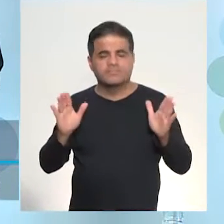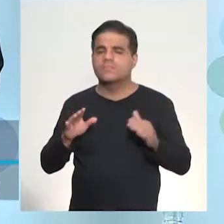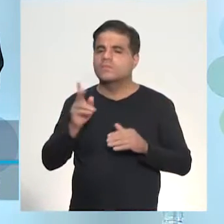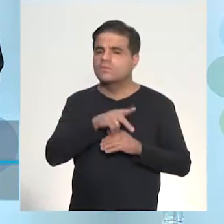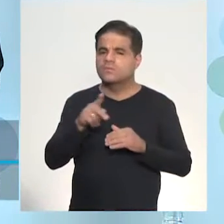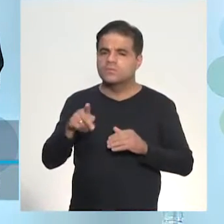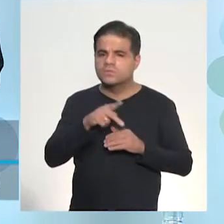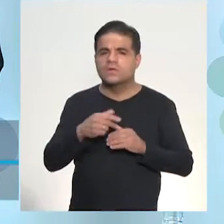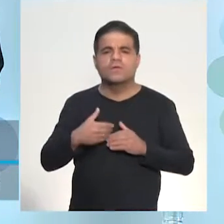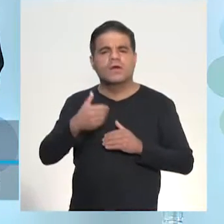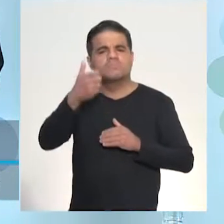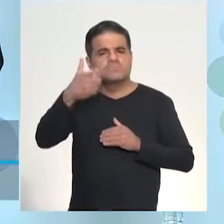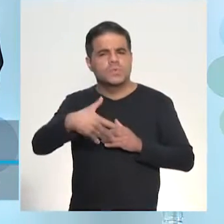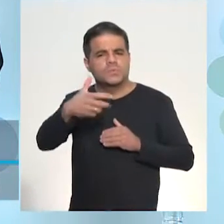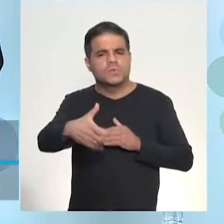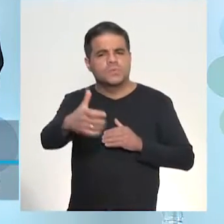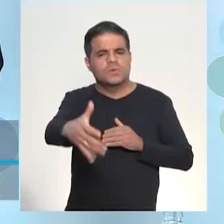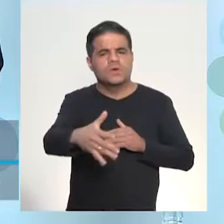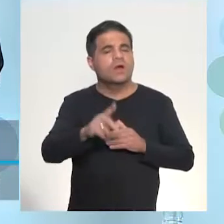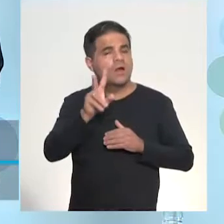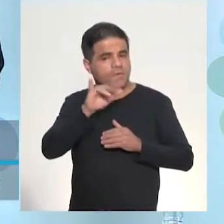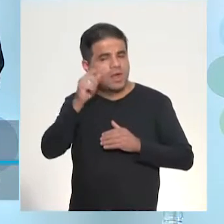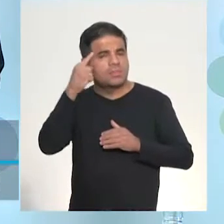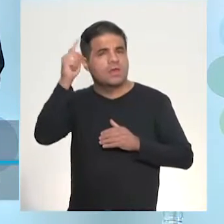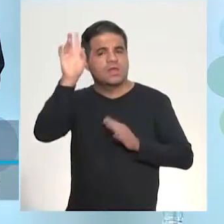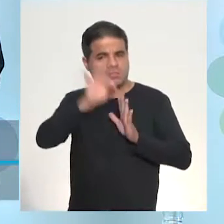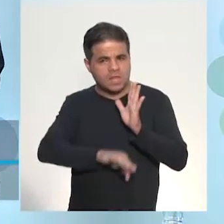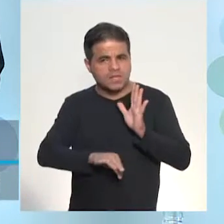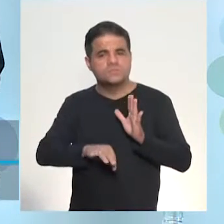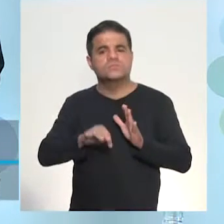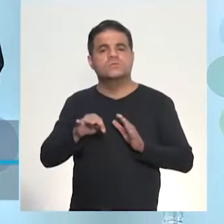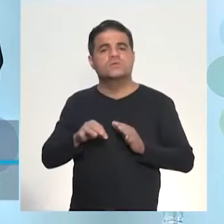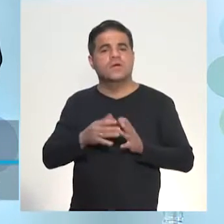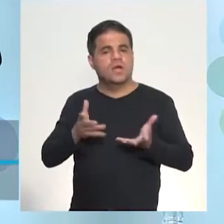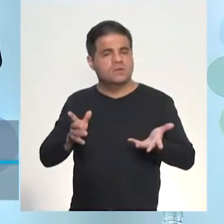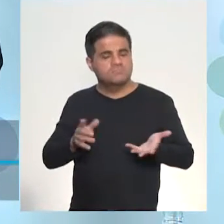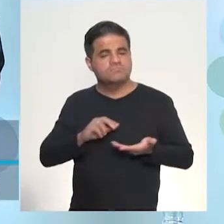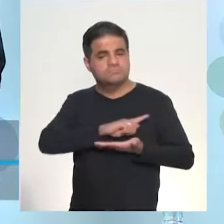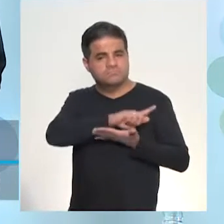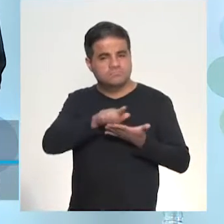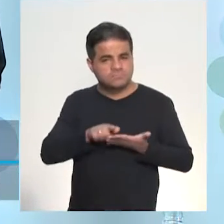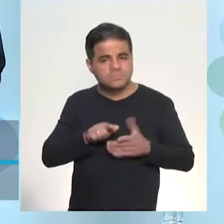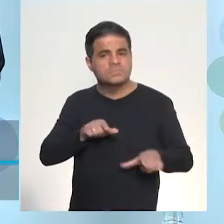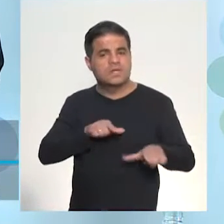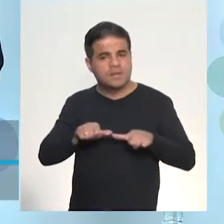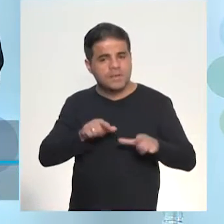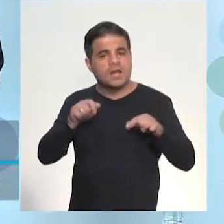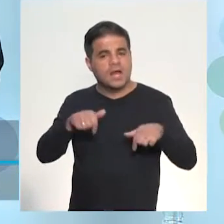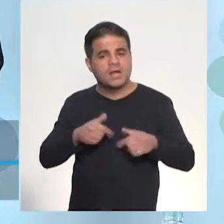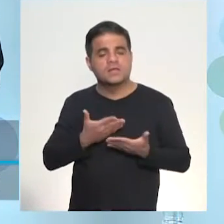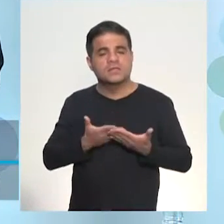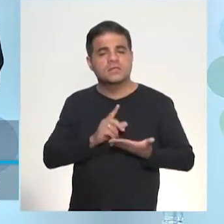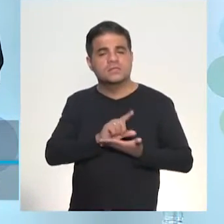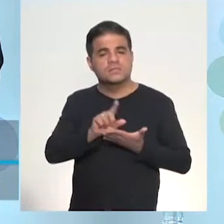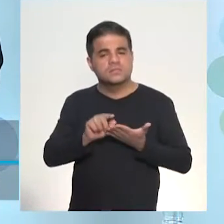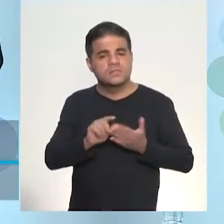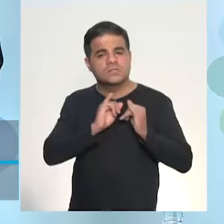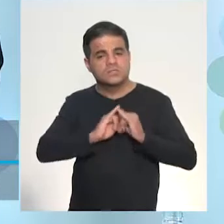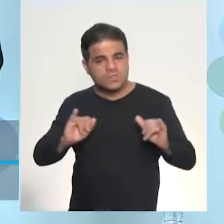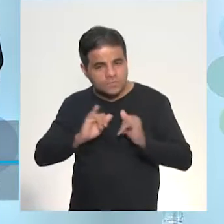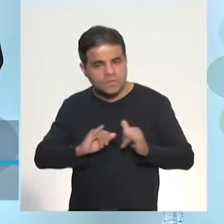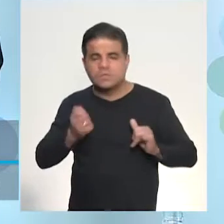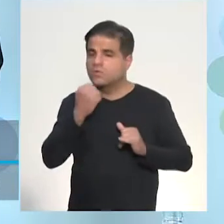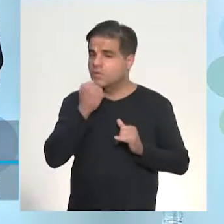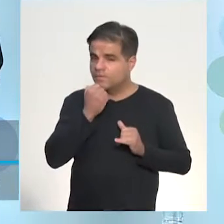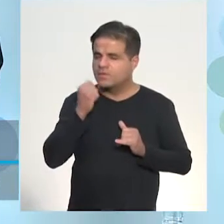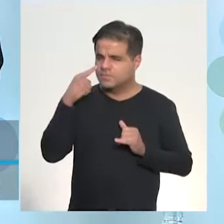professor Edjoel vai explanar sobre isso agora. E falando também sobre o texto, que é o gênero que a gente está trabalhando nesta aula, que é o artigo de divulgação